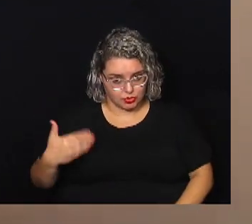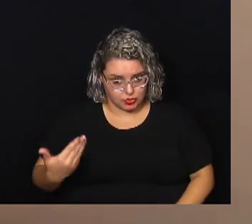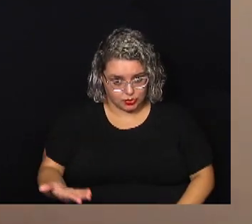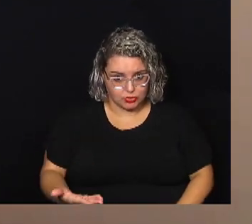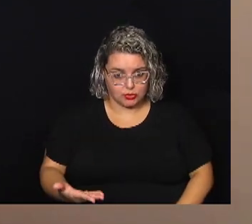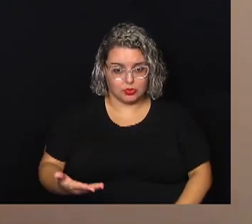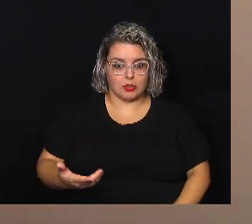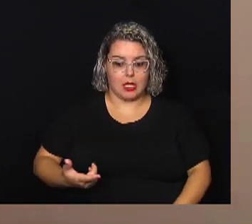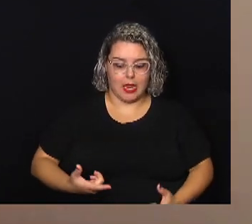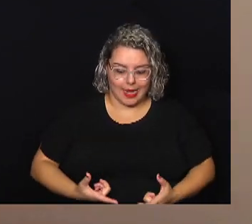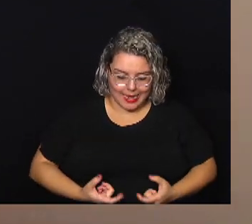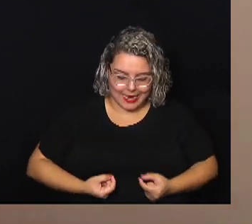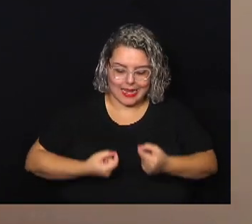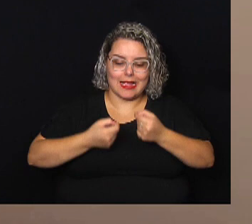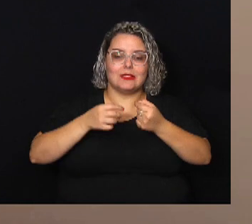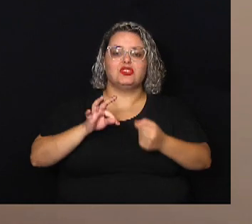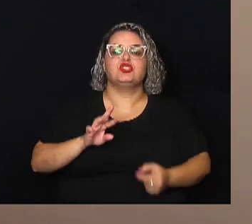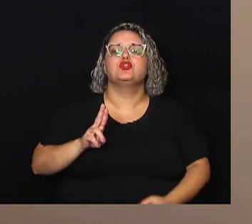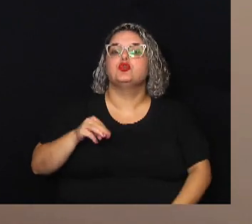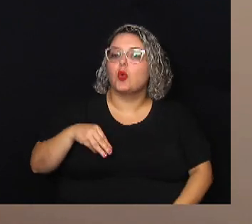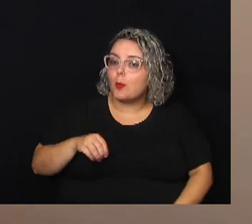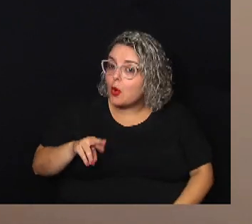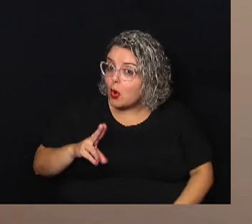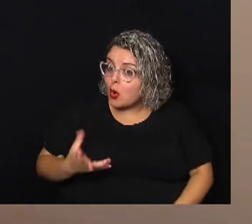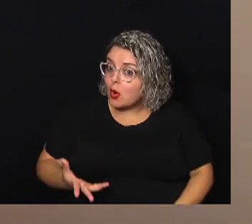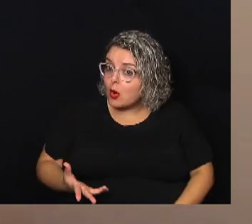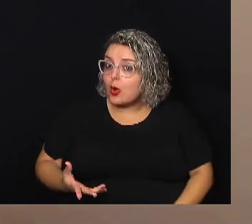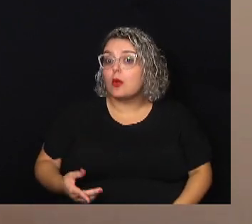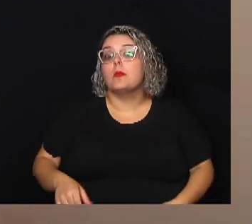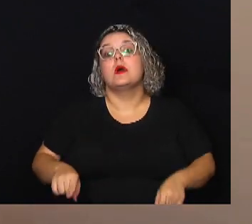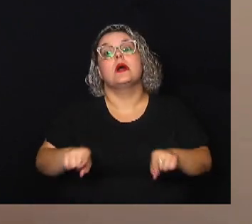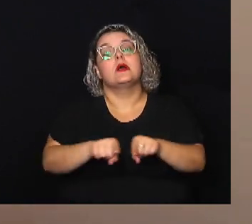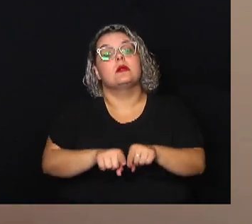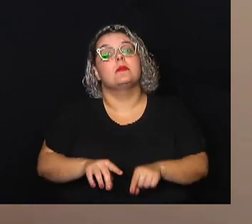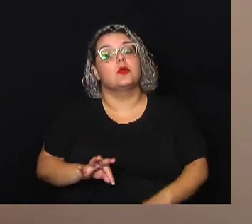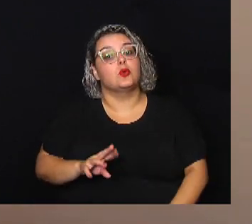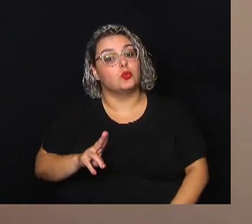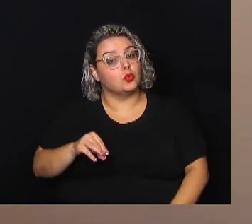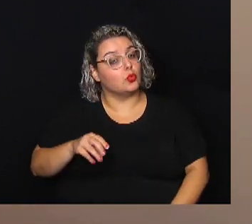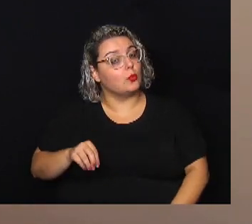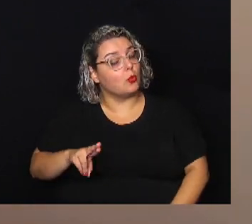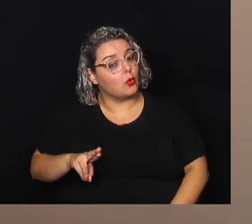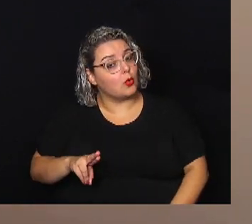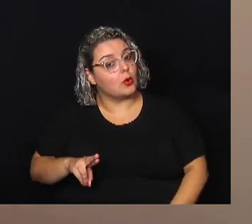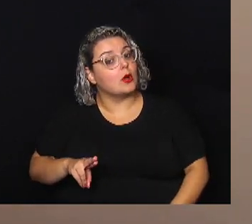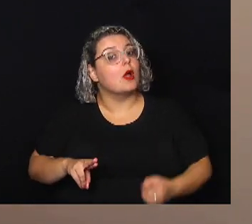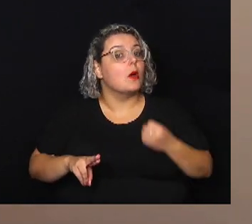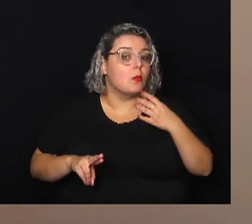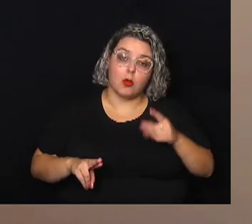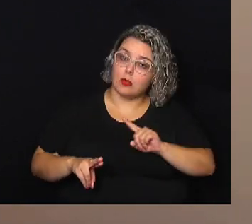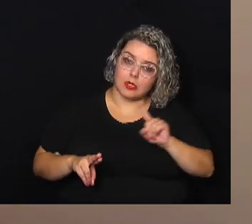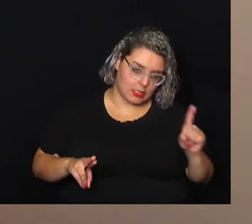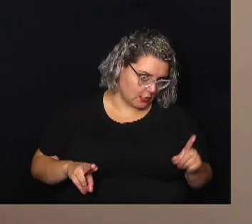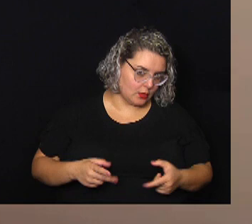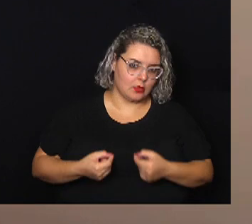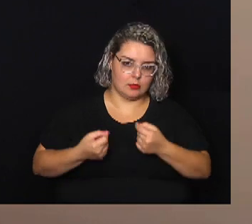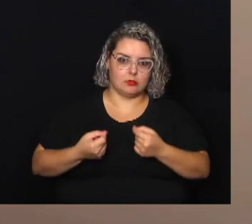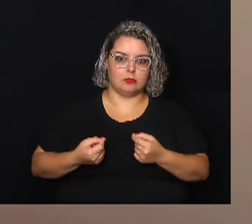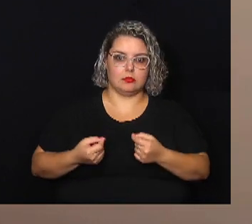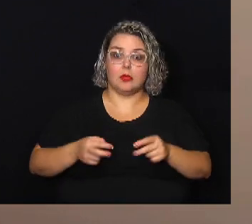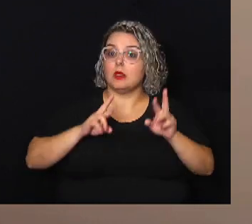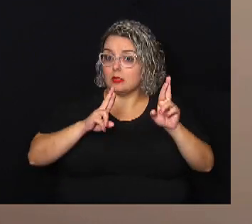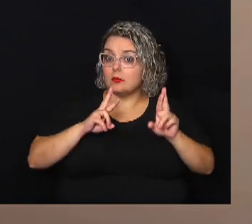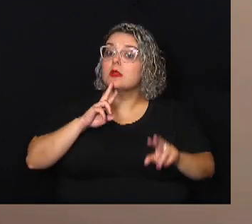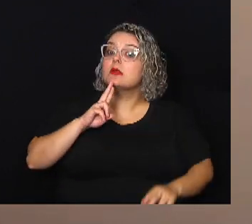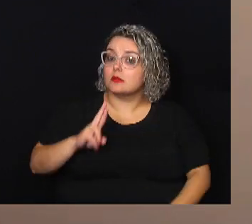de tumor. Mas nós temos também os tumores benignos, que eles não são câncer. Eu espero que eu tenha respondido a sua